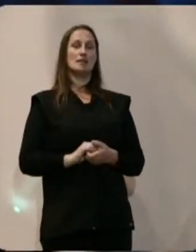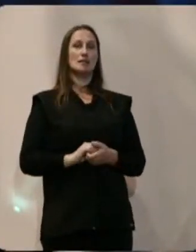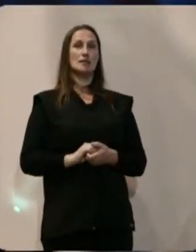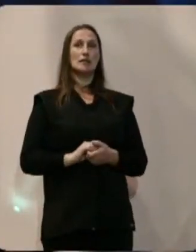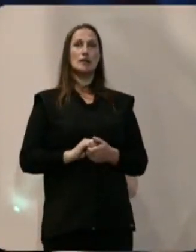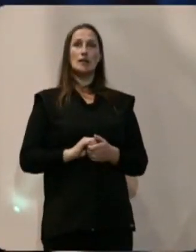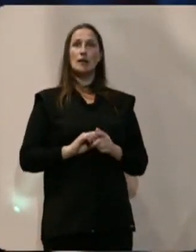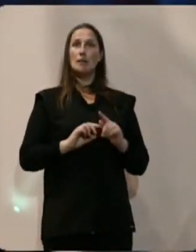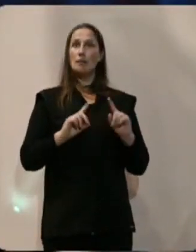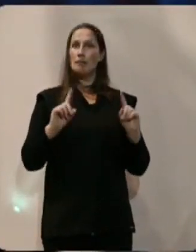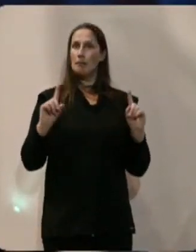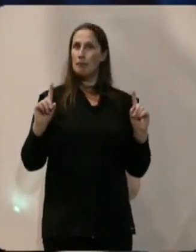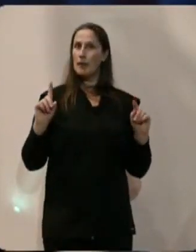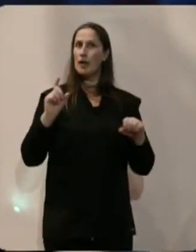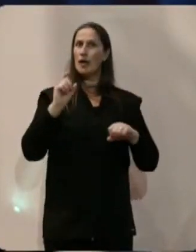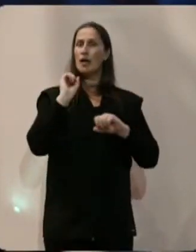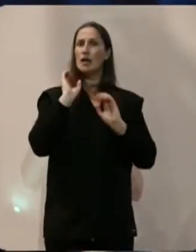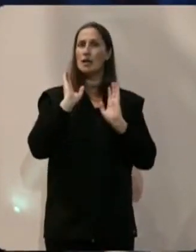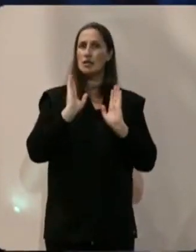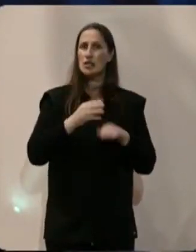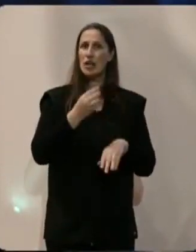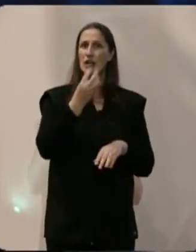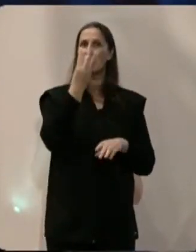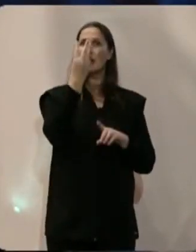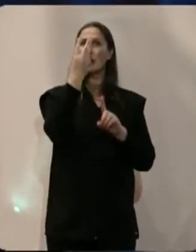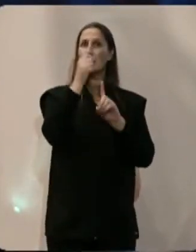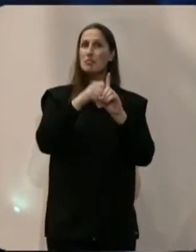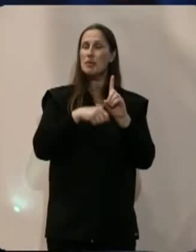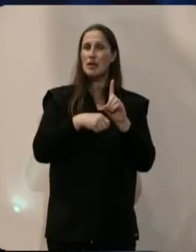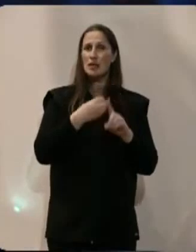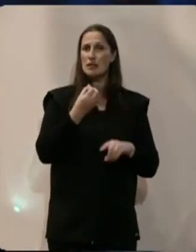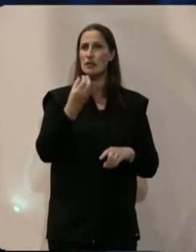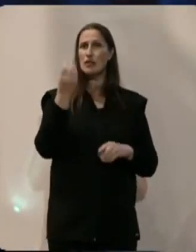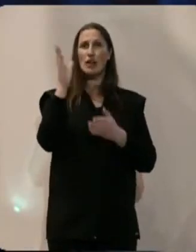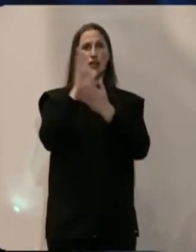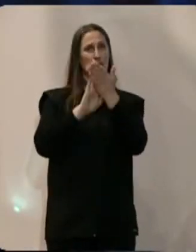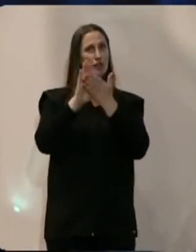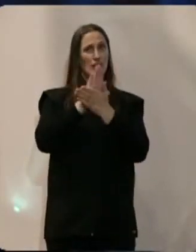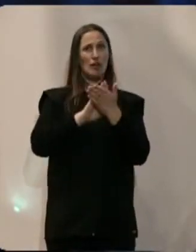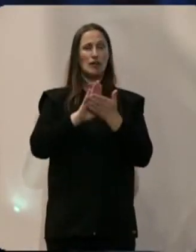faz tempo que ninguém viaja. Não é verdade?